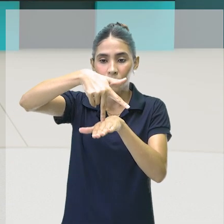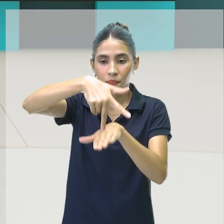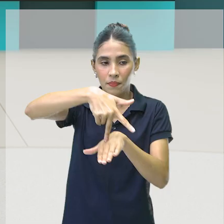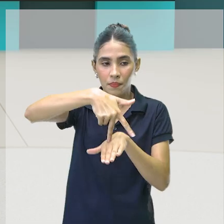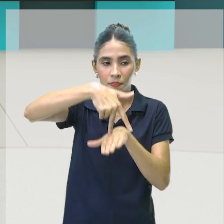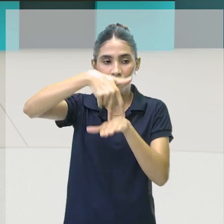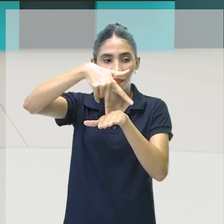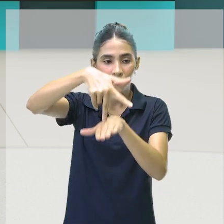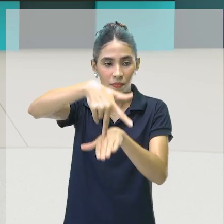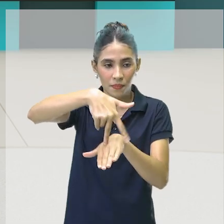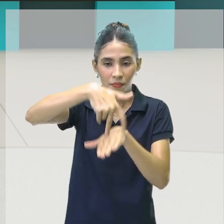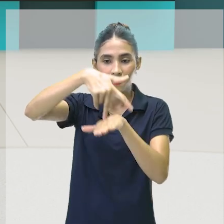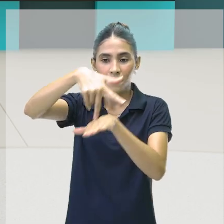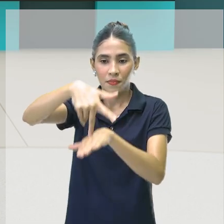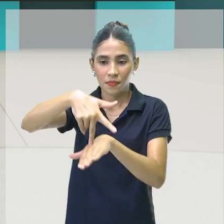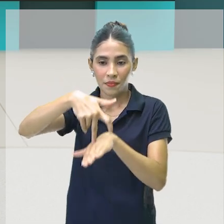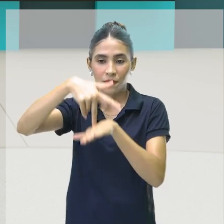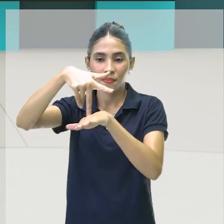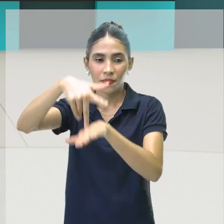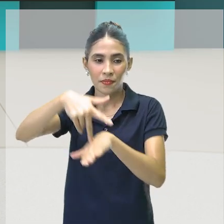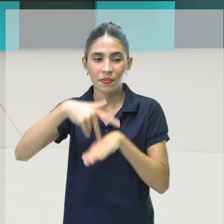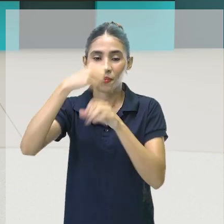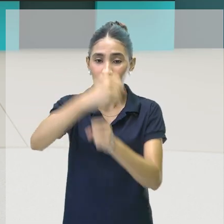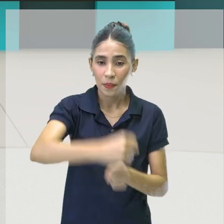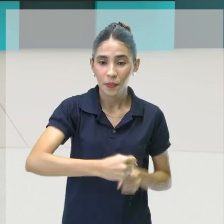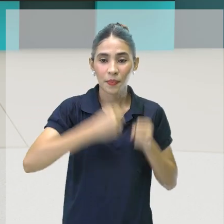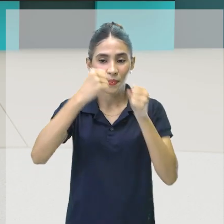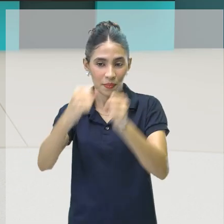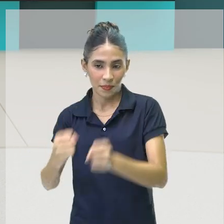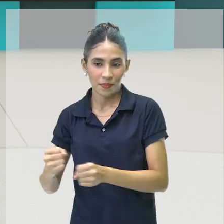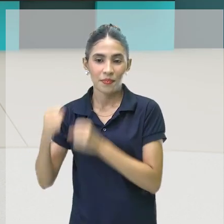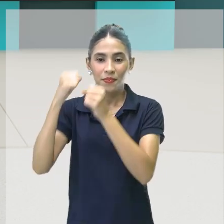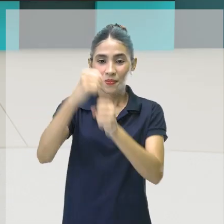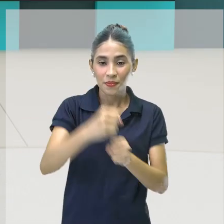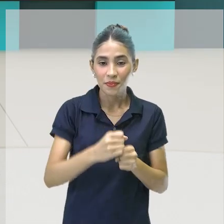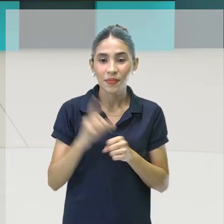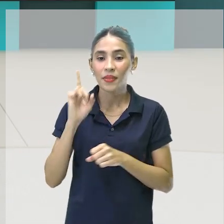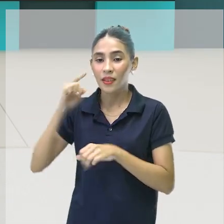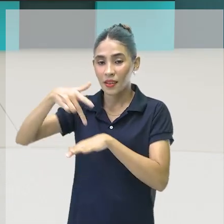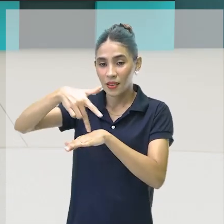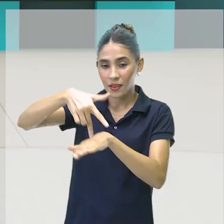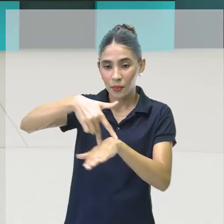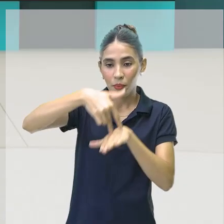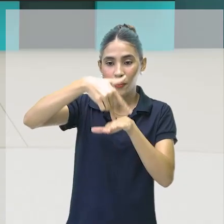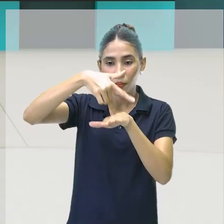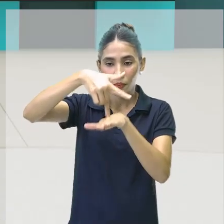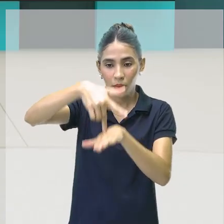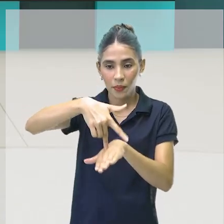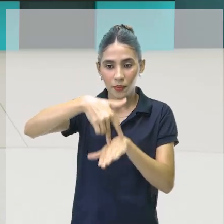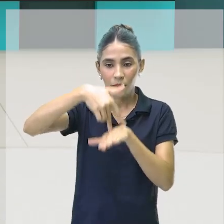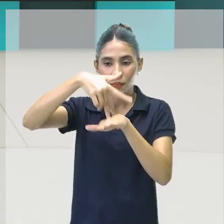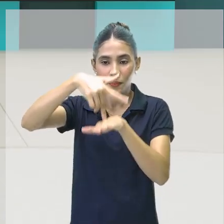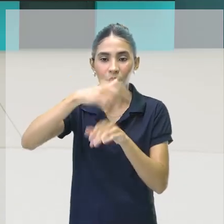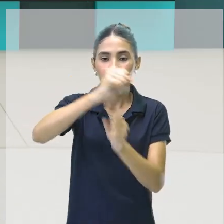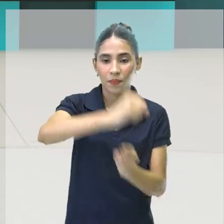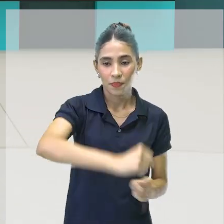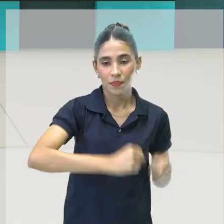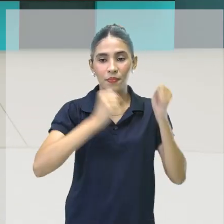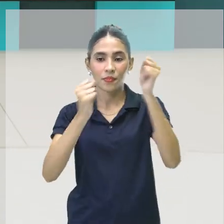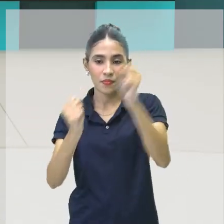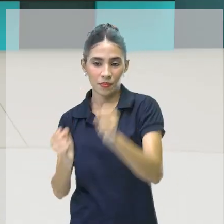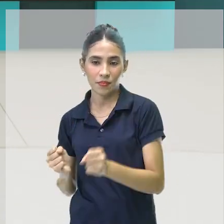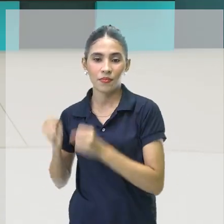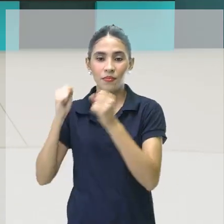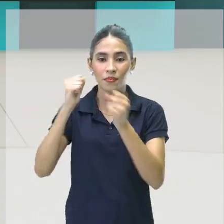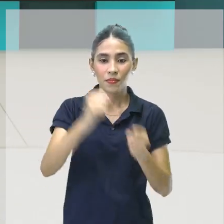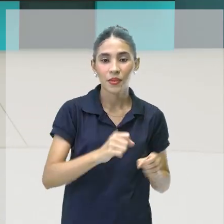é interessantíssimo, já tive a oportunidade de experimentar também. Aí vocês estão em cima de uma prancha, ó, com remo, né?